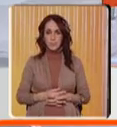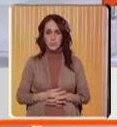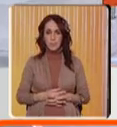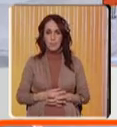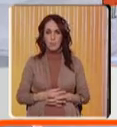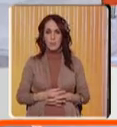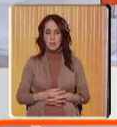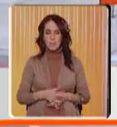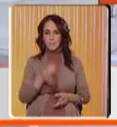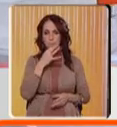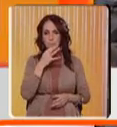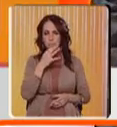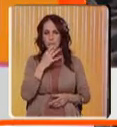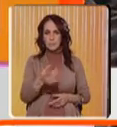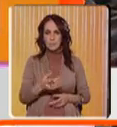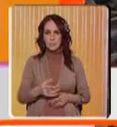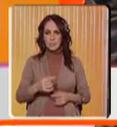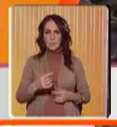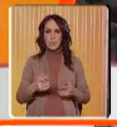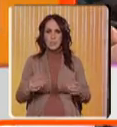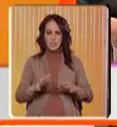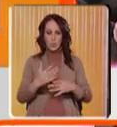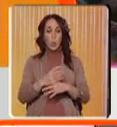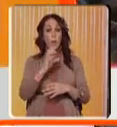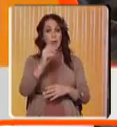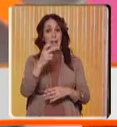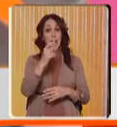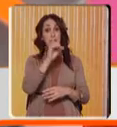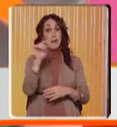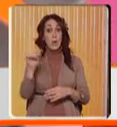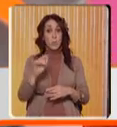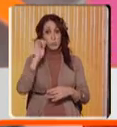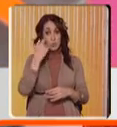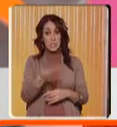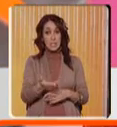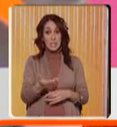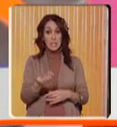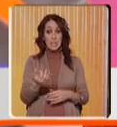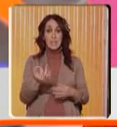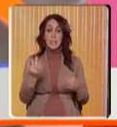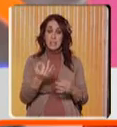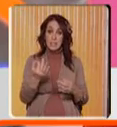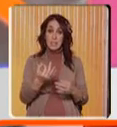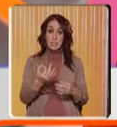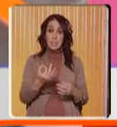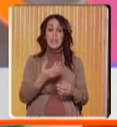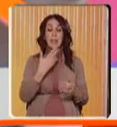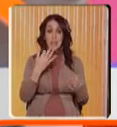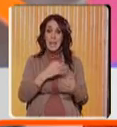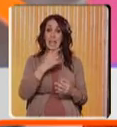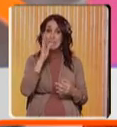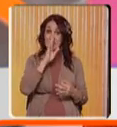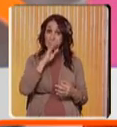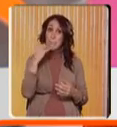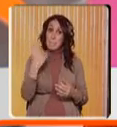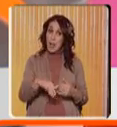Natal. Ora, muito bem, estamos a falar concretamente do churrasco com carvão. Sim. É prejudicial? Infelizmente, é se for mal